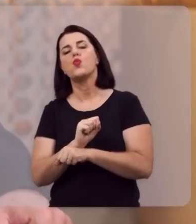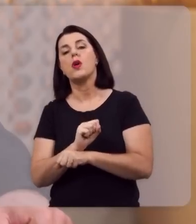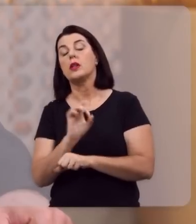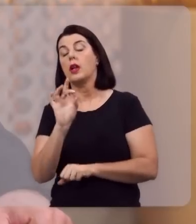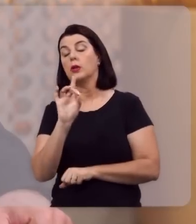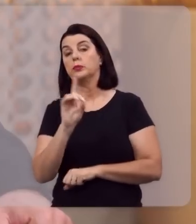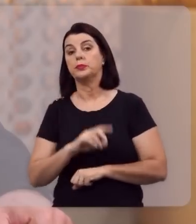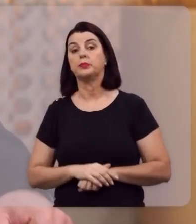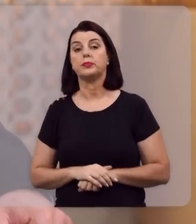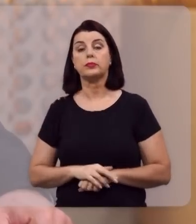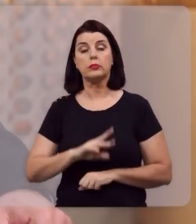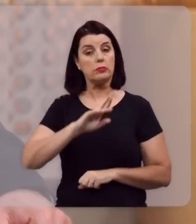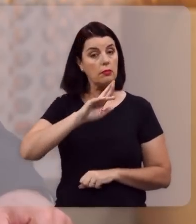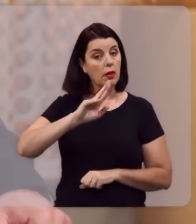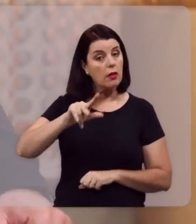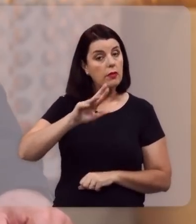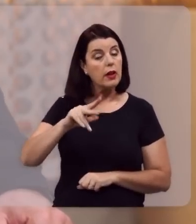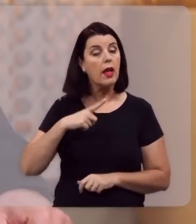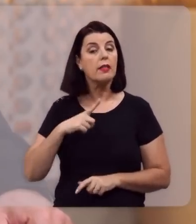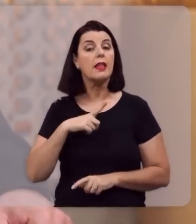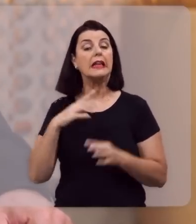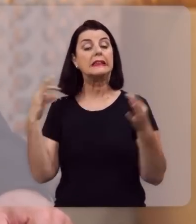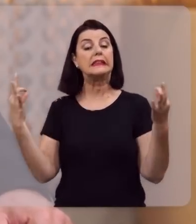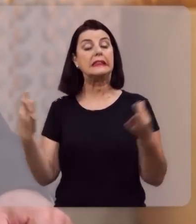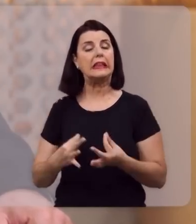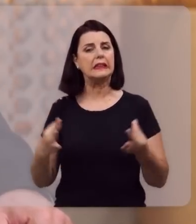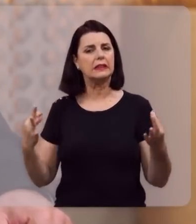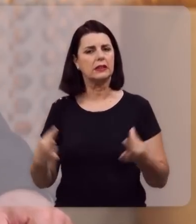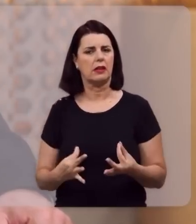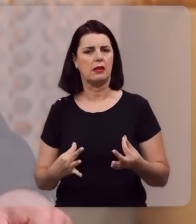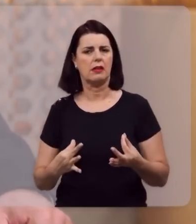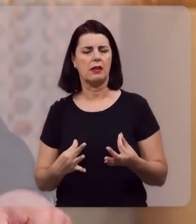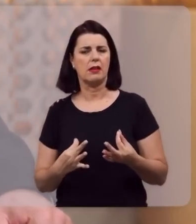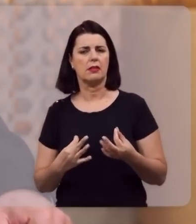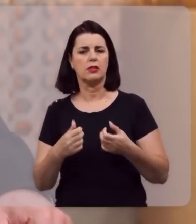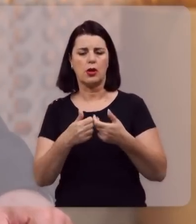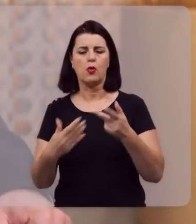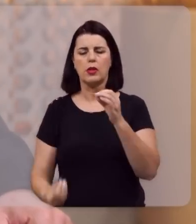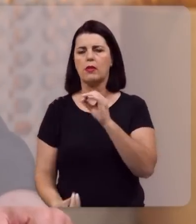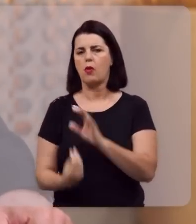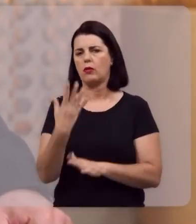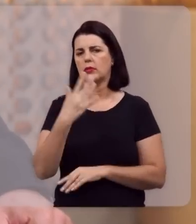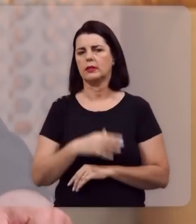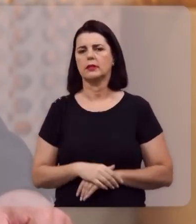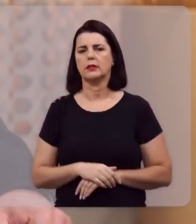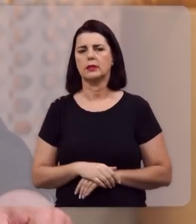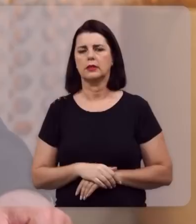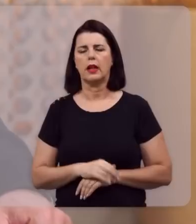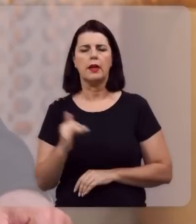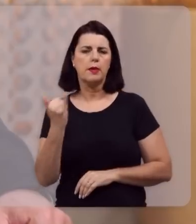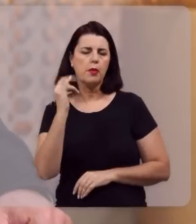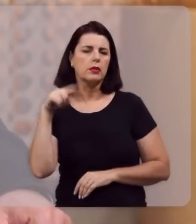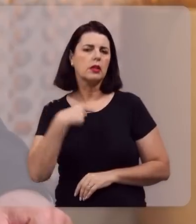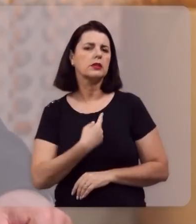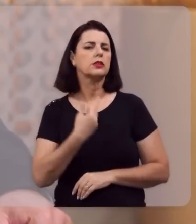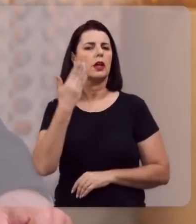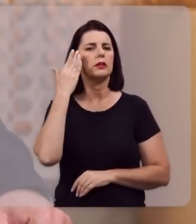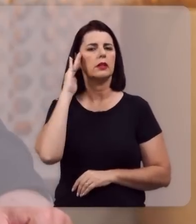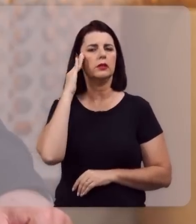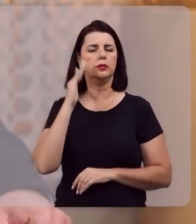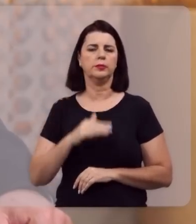é justamente a certeza de algo. E isso é importante a gente entender,